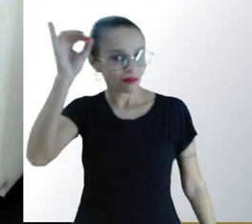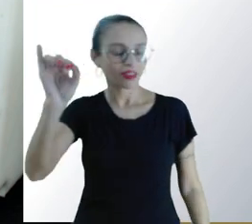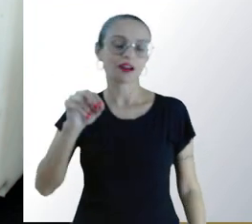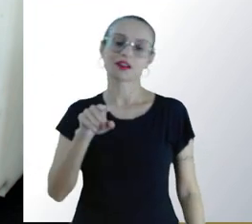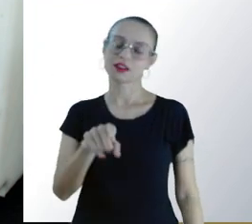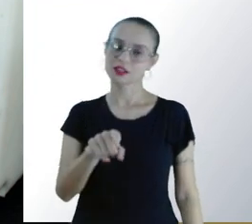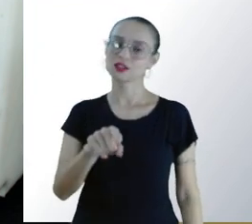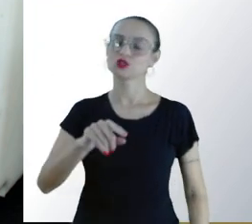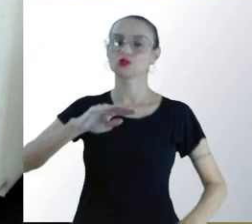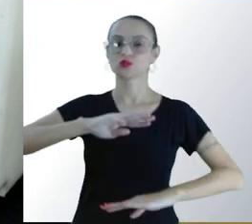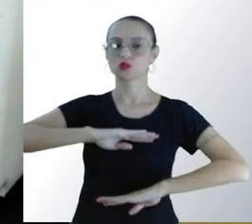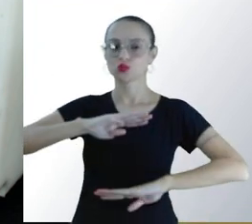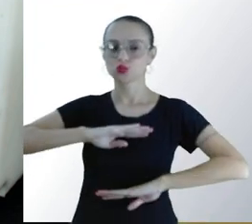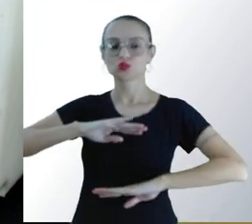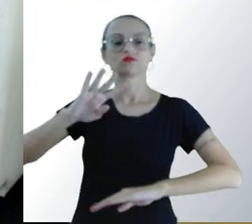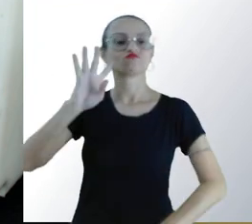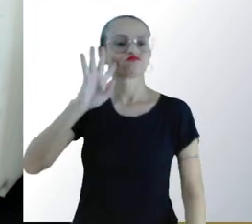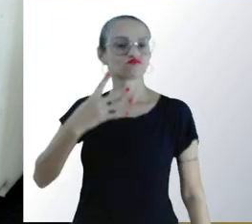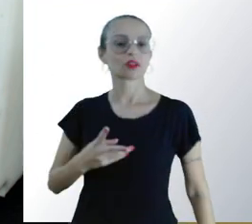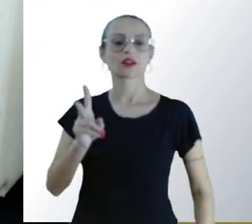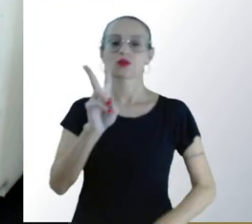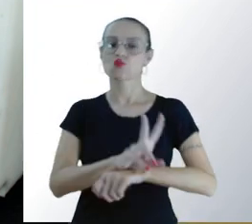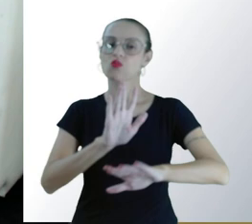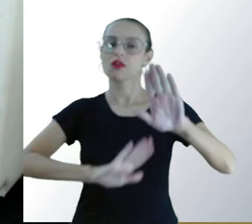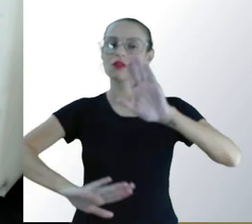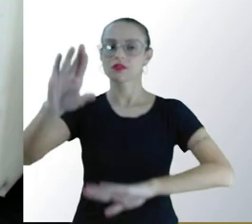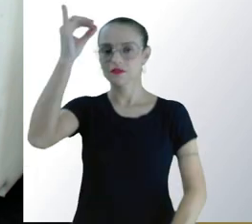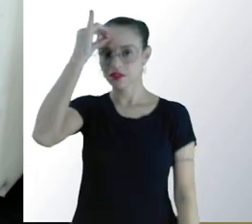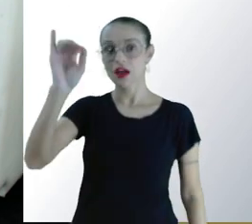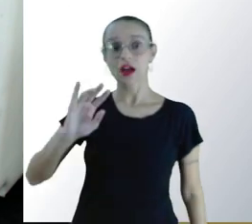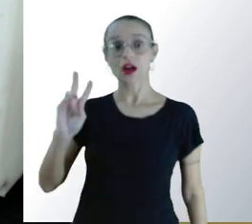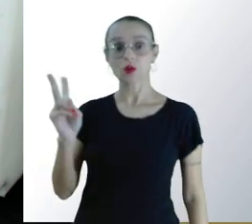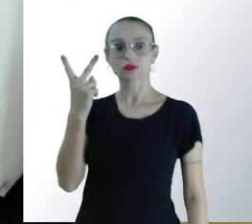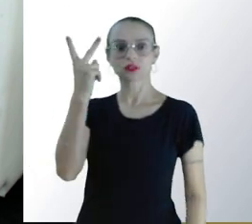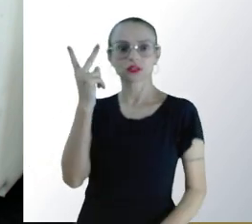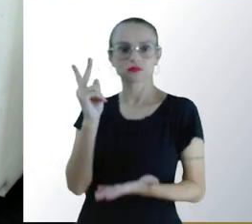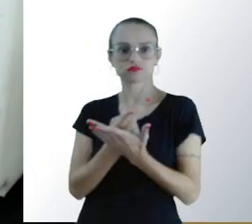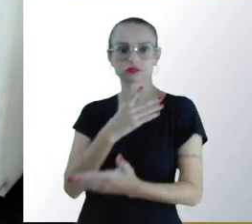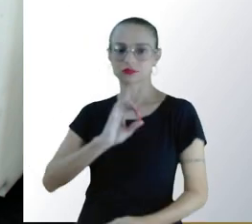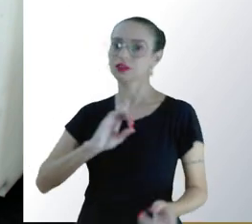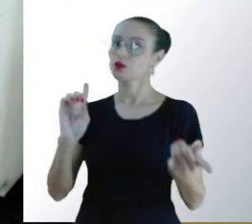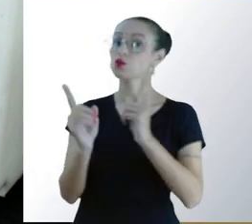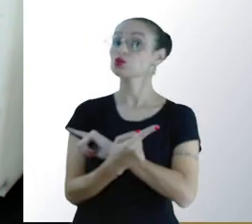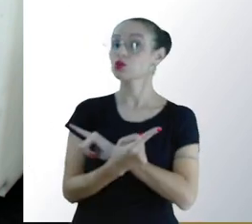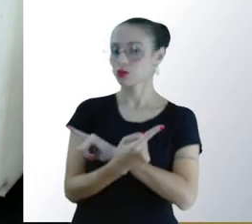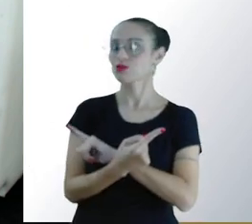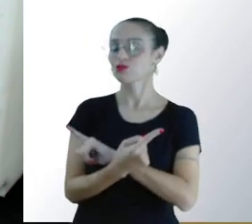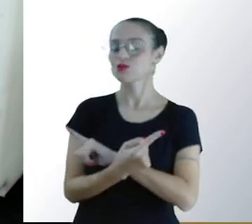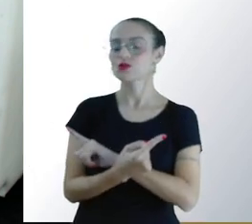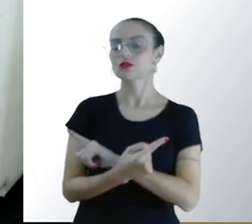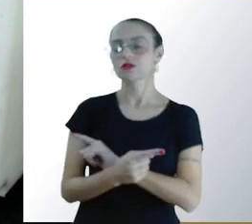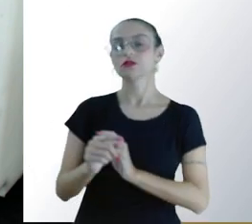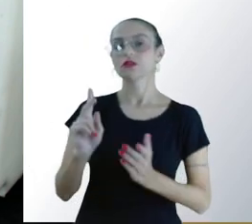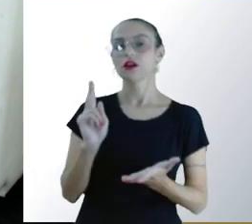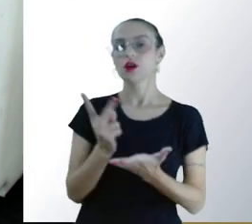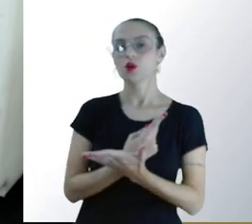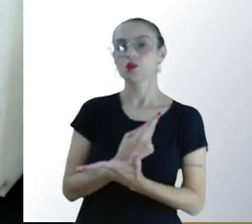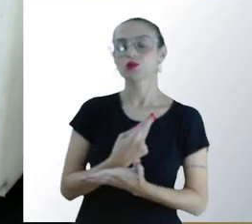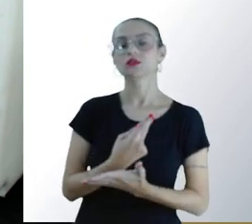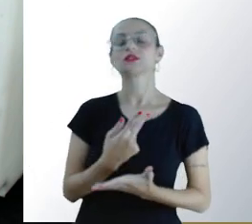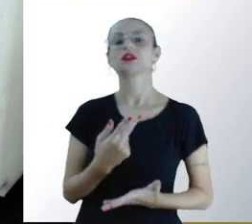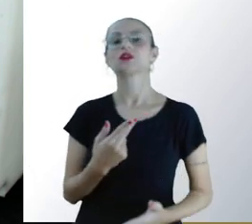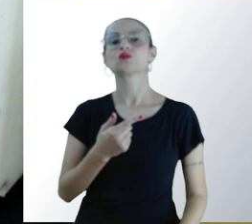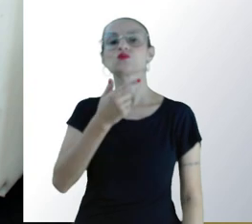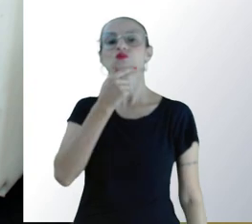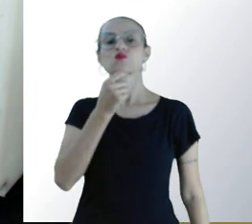situação, tomar os devidos cuidados para evitar. Já tive um caso na delegacia em que foi o inverso. Um caso de pátio, o